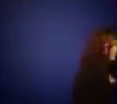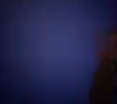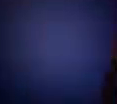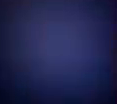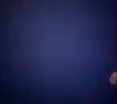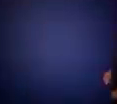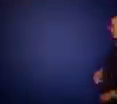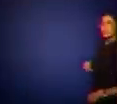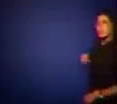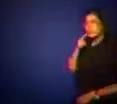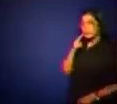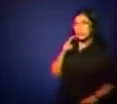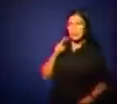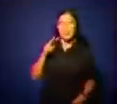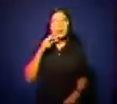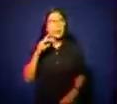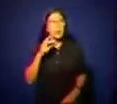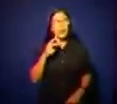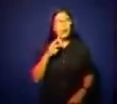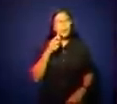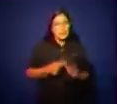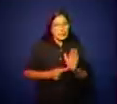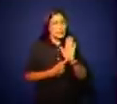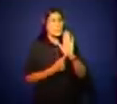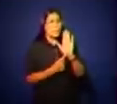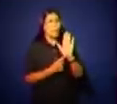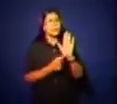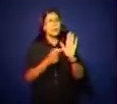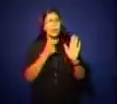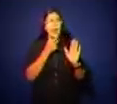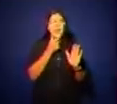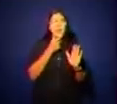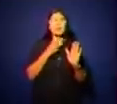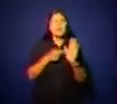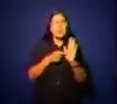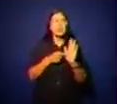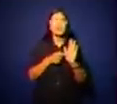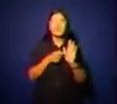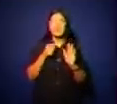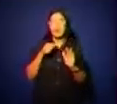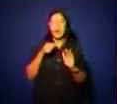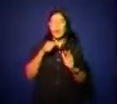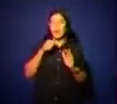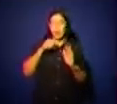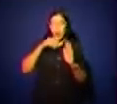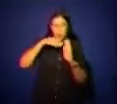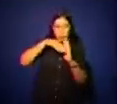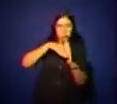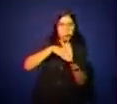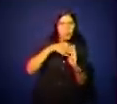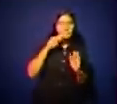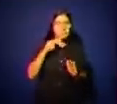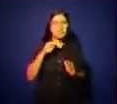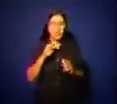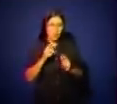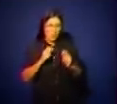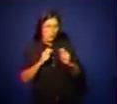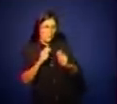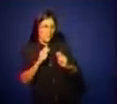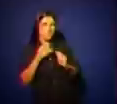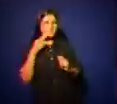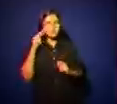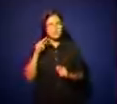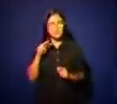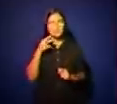que aquele fenômeno gerou para Inglaterra hoje né e parece que sim tem alguns efeitos mas autonomia é muito importante se a gente olhar por exemplo